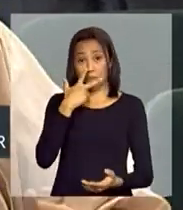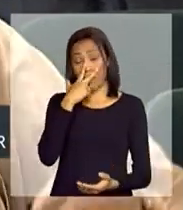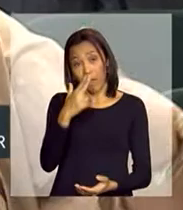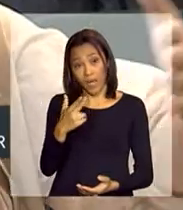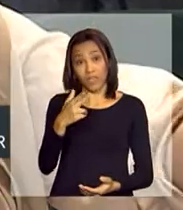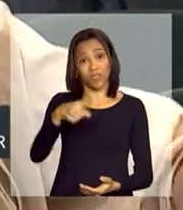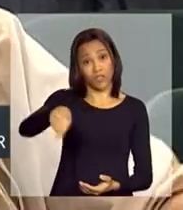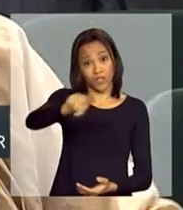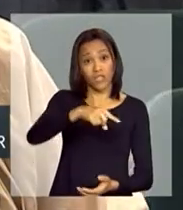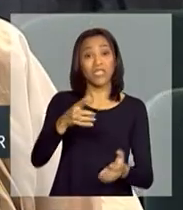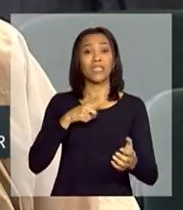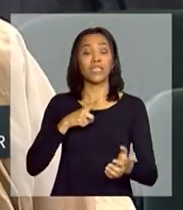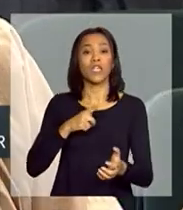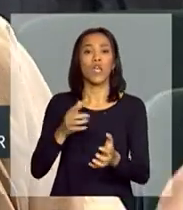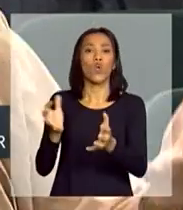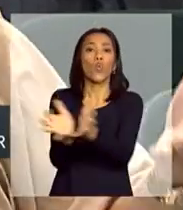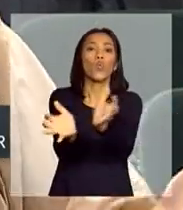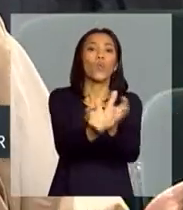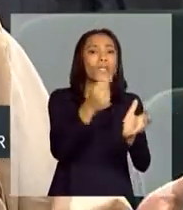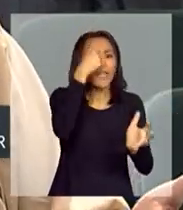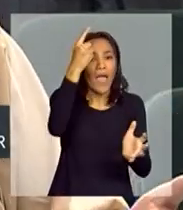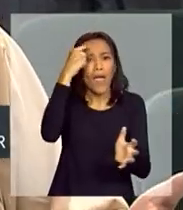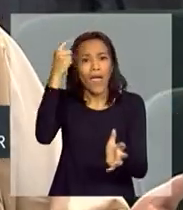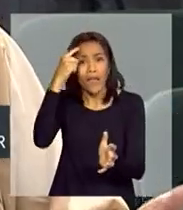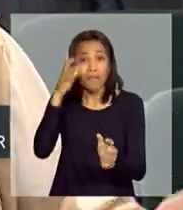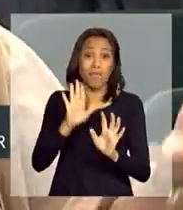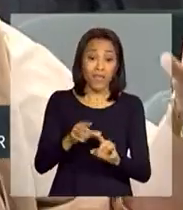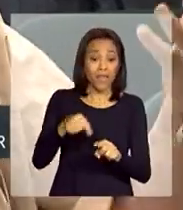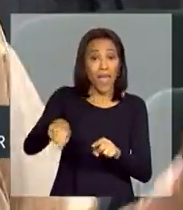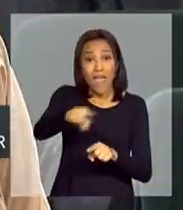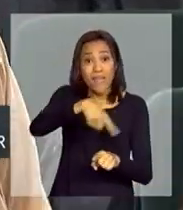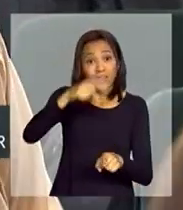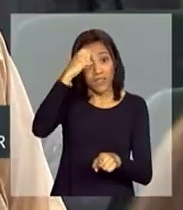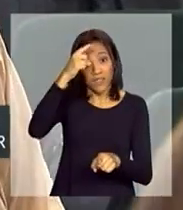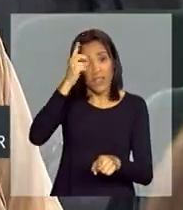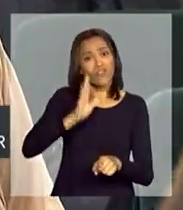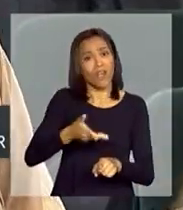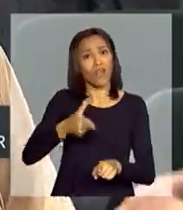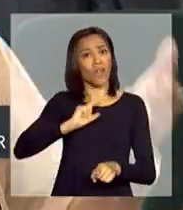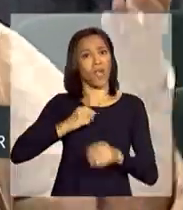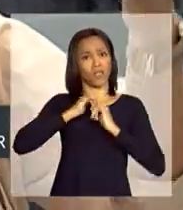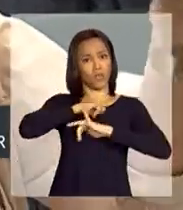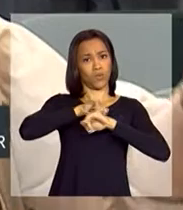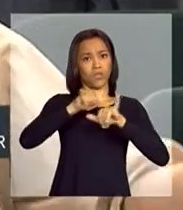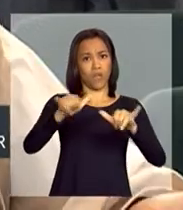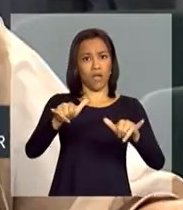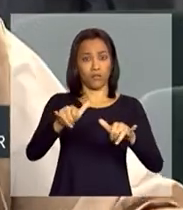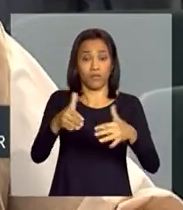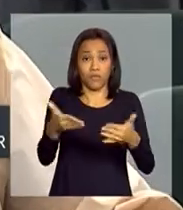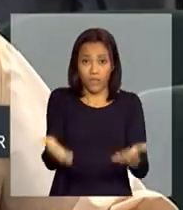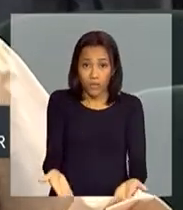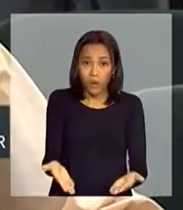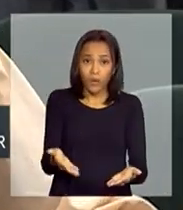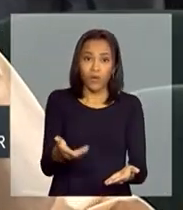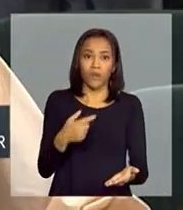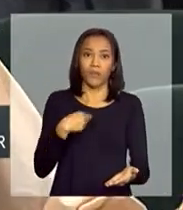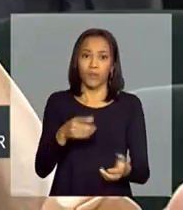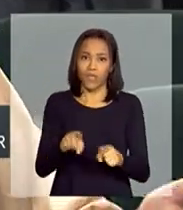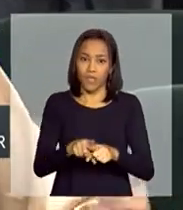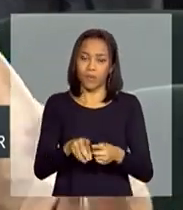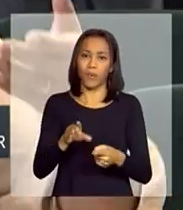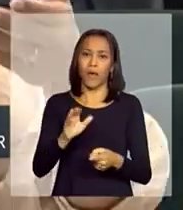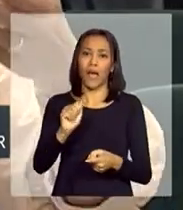parecendo você tem um conjunto de ideias só que muitas dessas ideias já foram até anunciadas anteriormente assim vendo casada